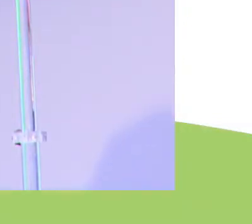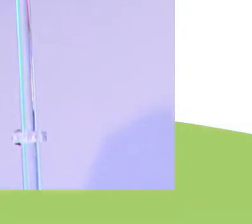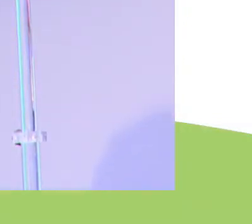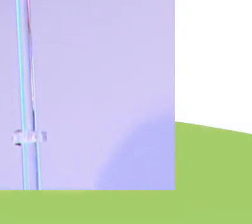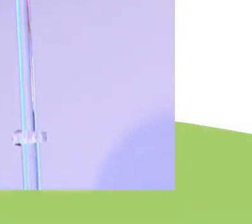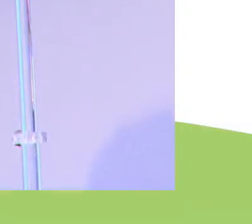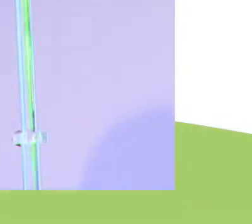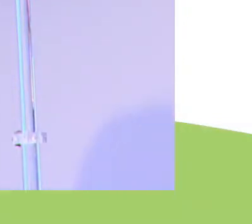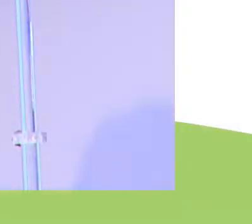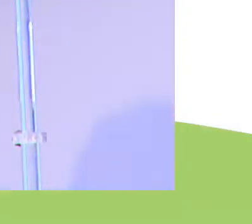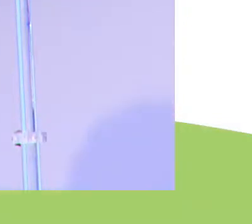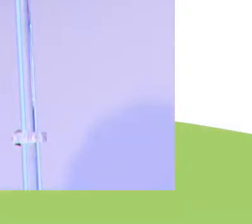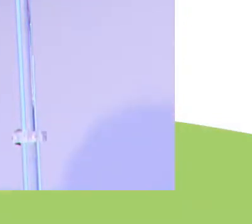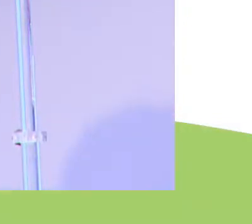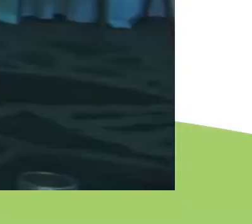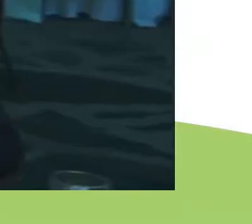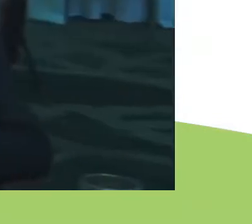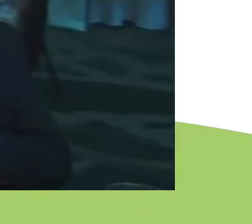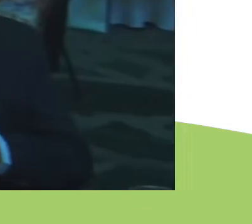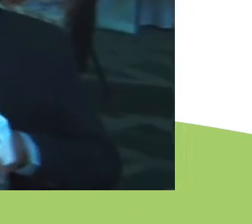Vem ao palco.